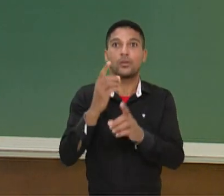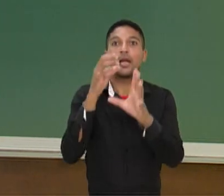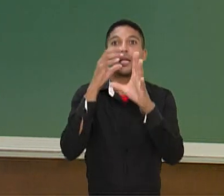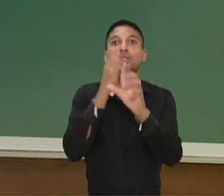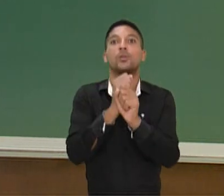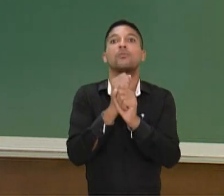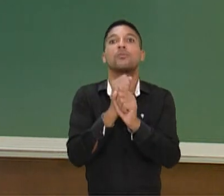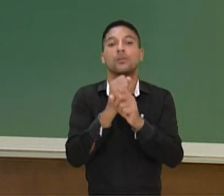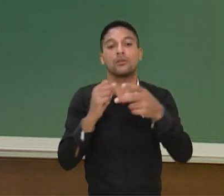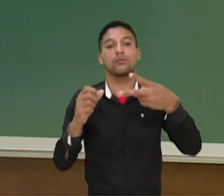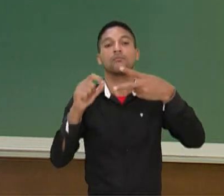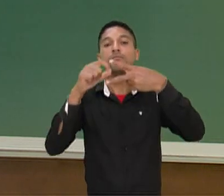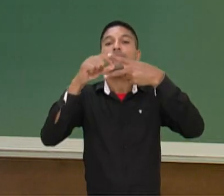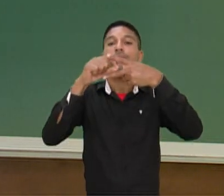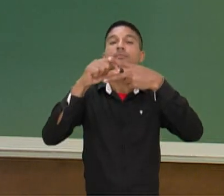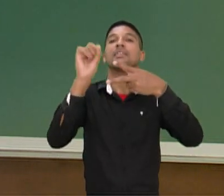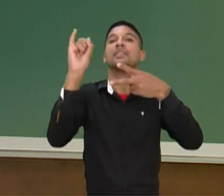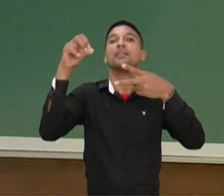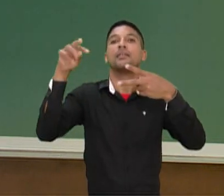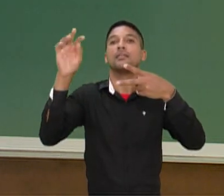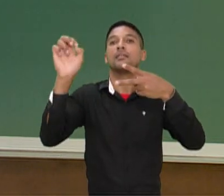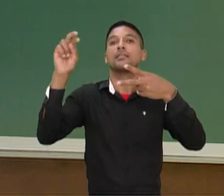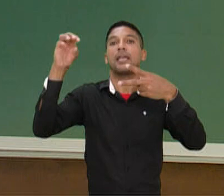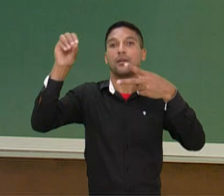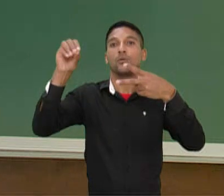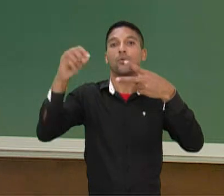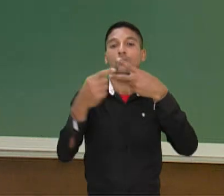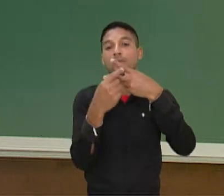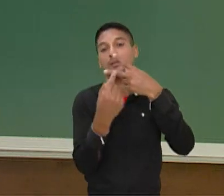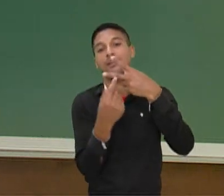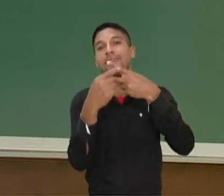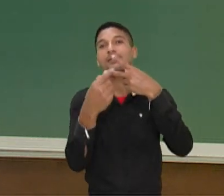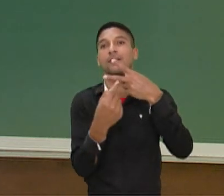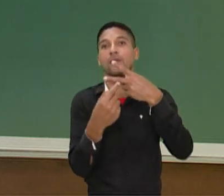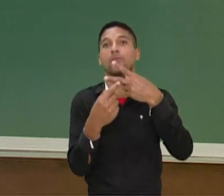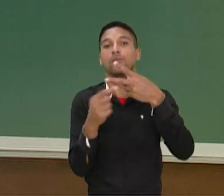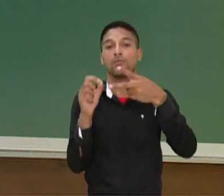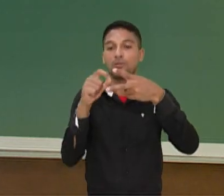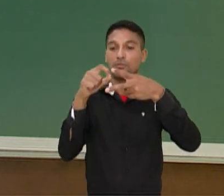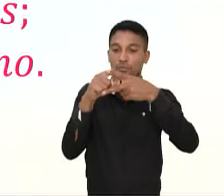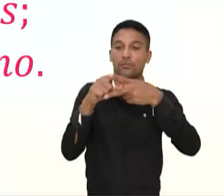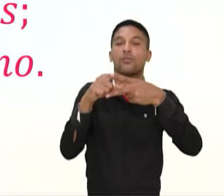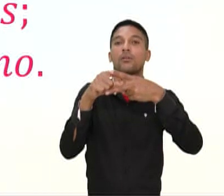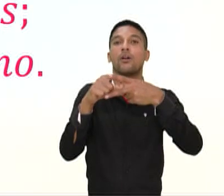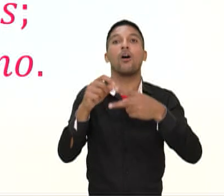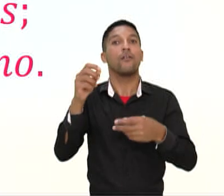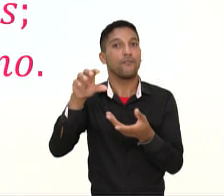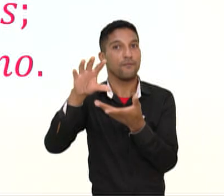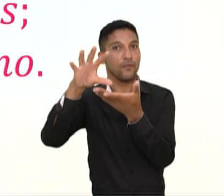tempinho para você copiar essa tela, porque ela é bem importante para você não esquecer mais disso, tá bom?